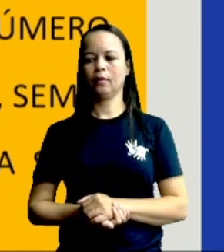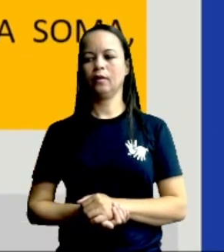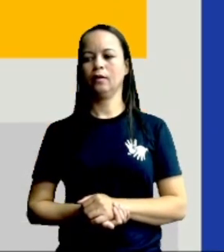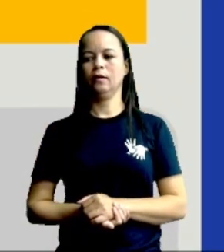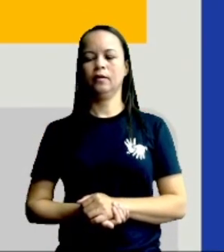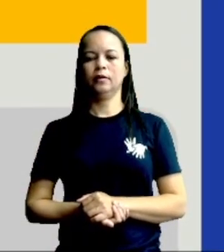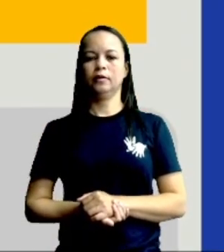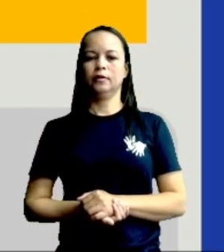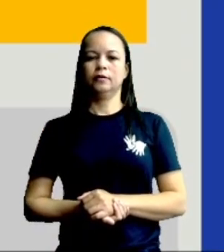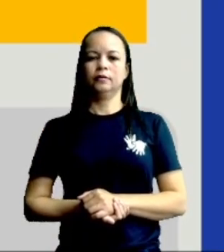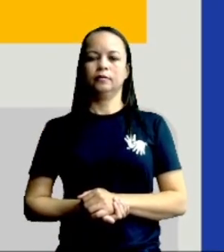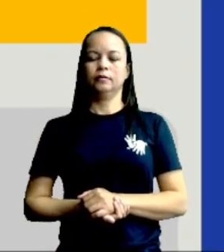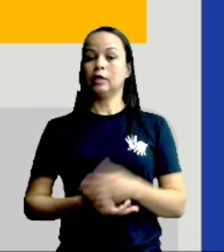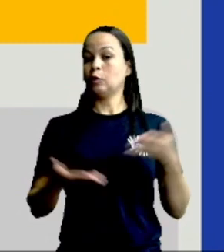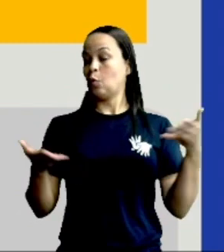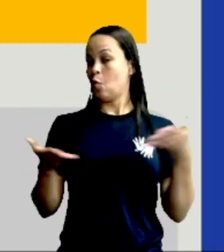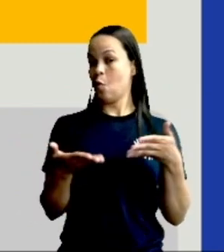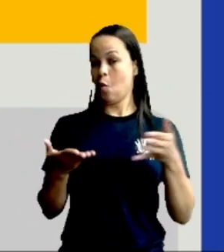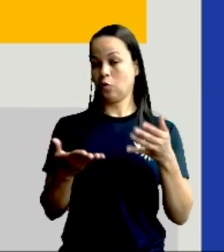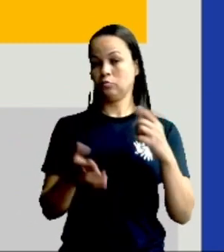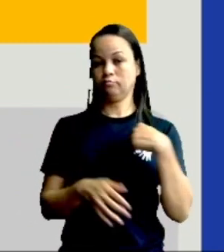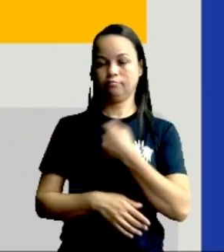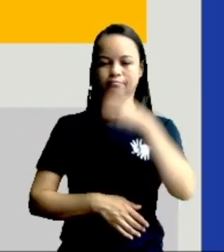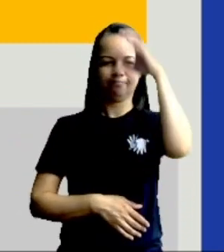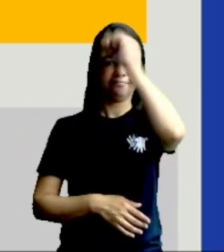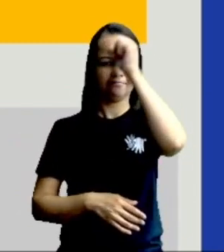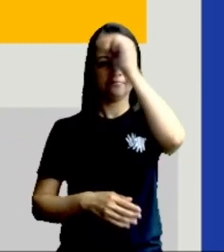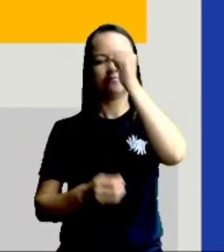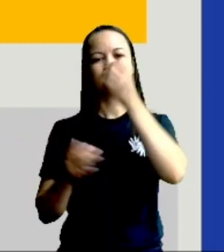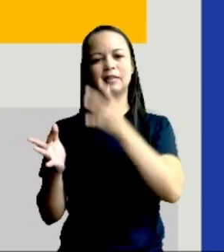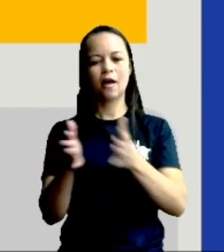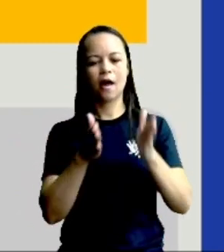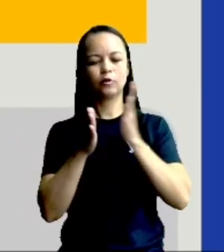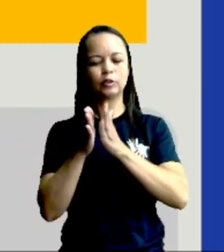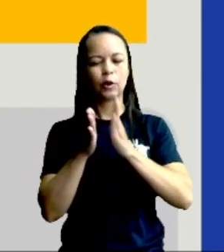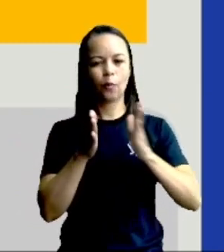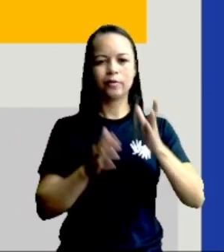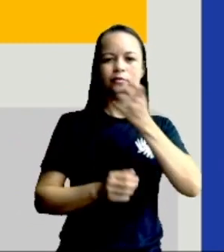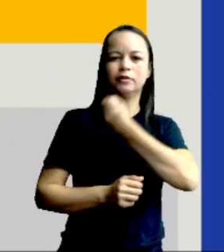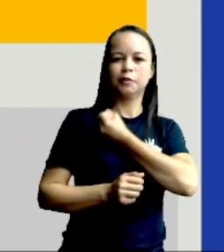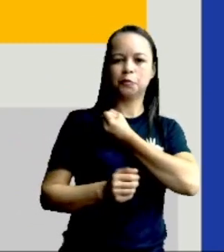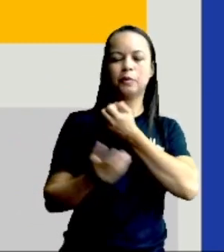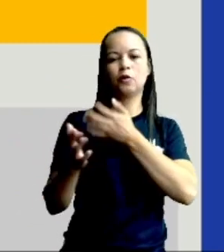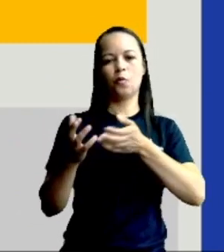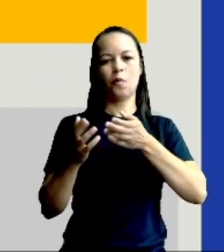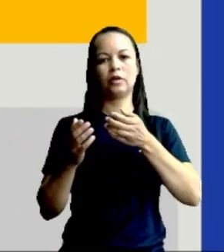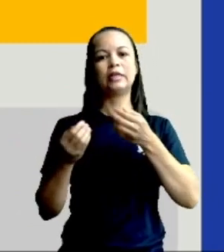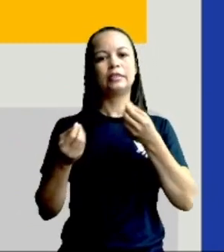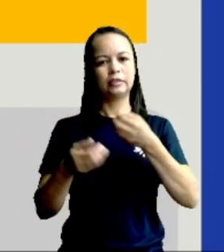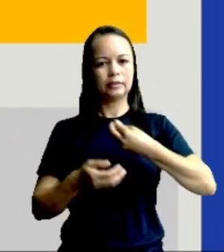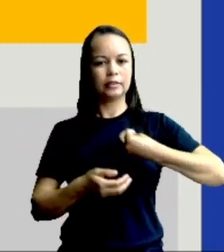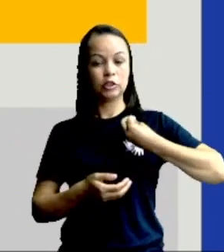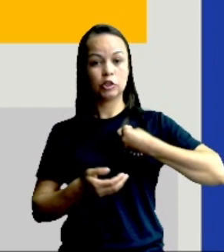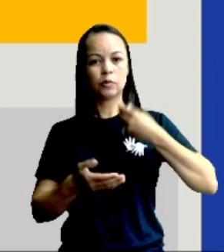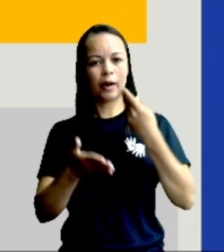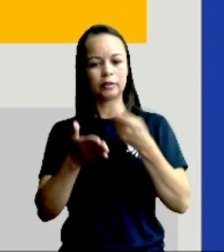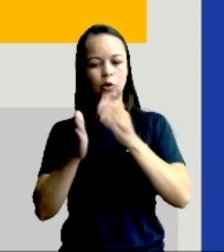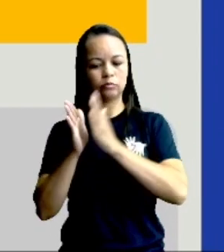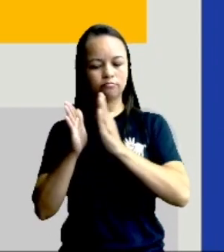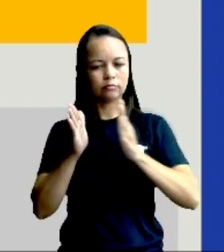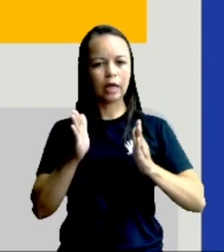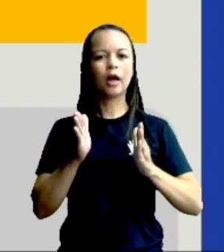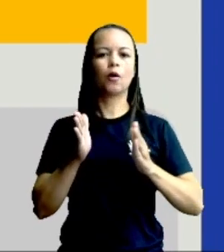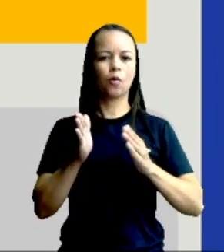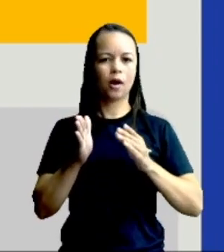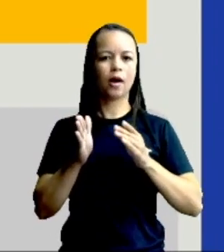ok? Então, hoje aprendemos, em algumas sequências numéricas, existem padrões de regularidade. E para descobri-los,